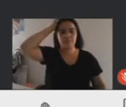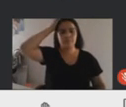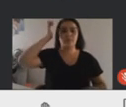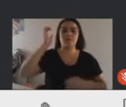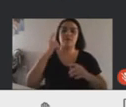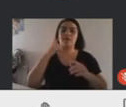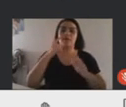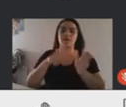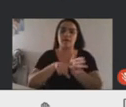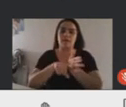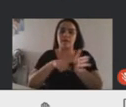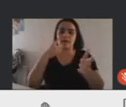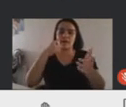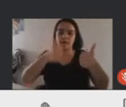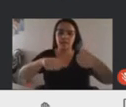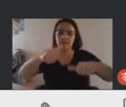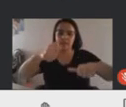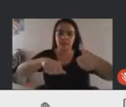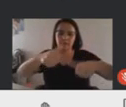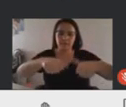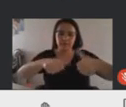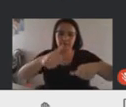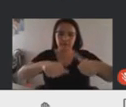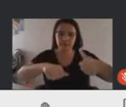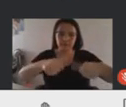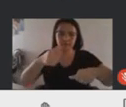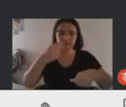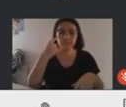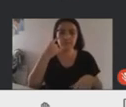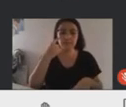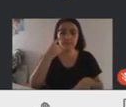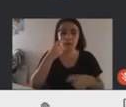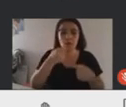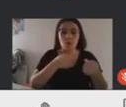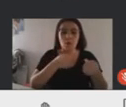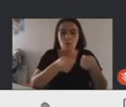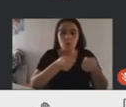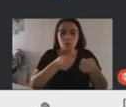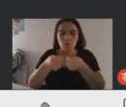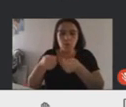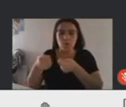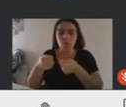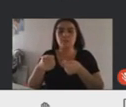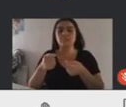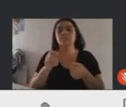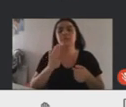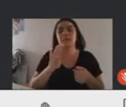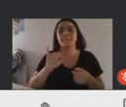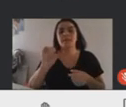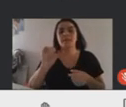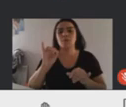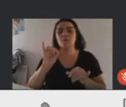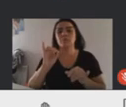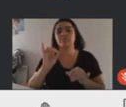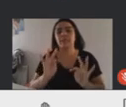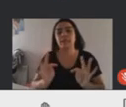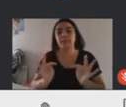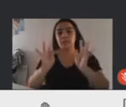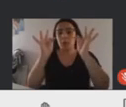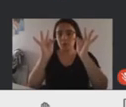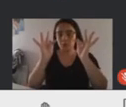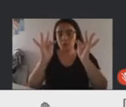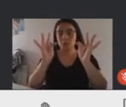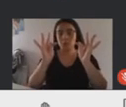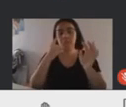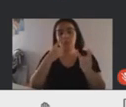de construção de um polarímetro portátil, que é para monitoramento e controle de processos biotecnológicos. Esse